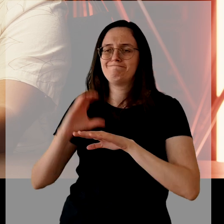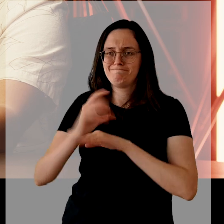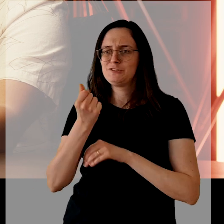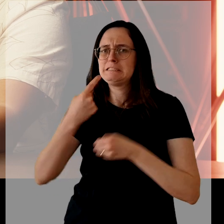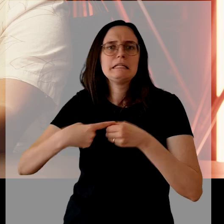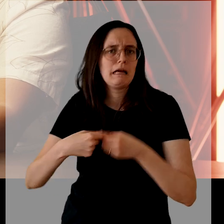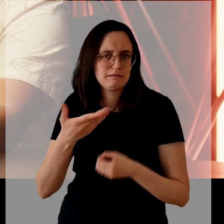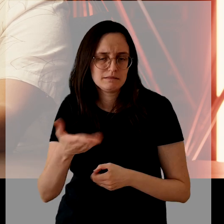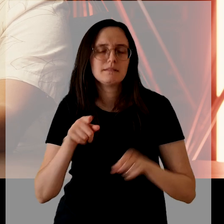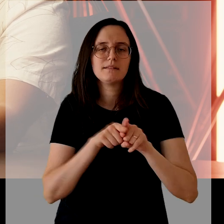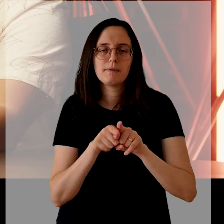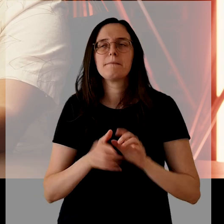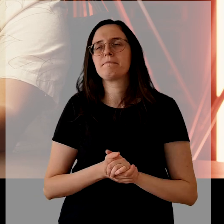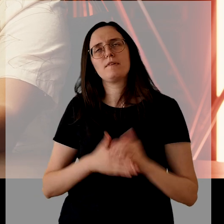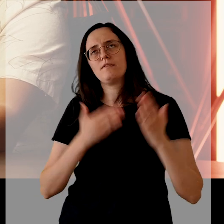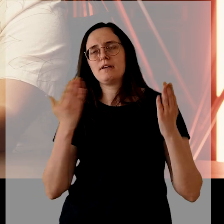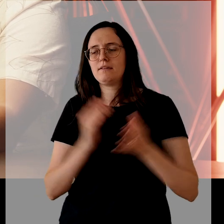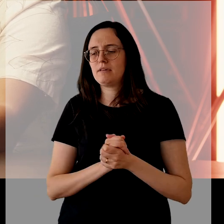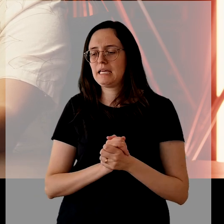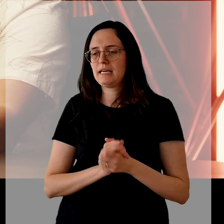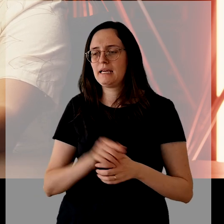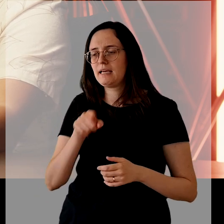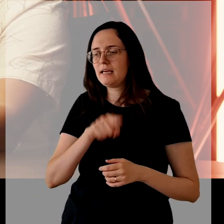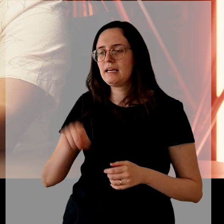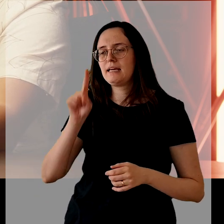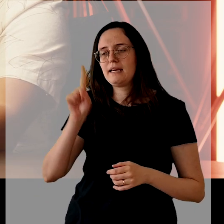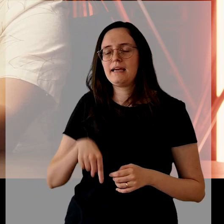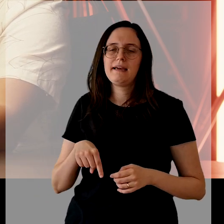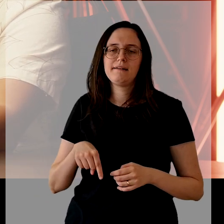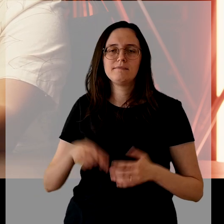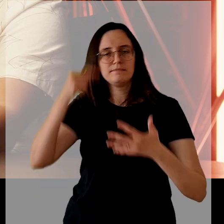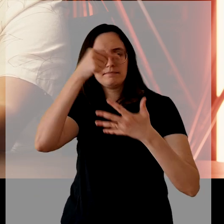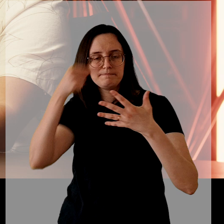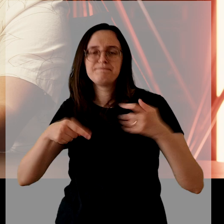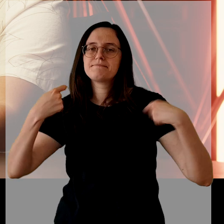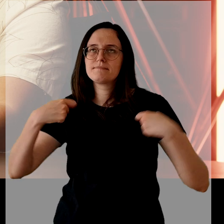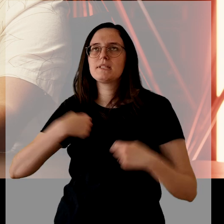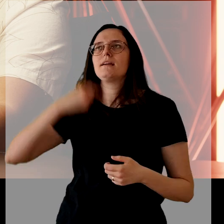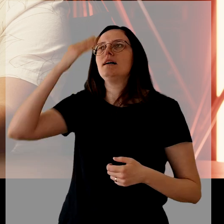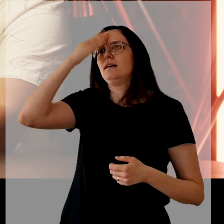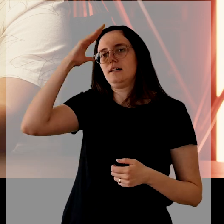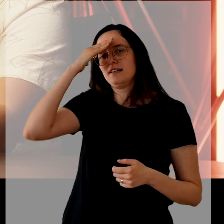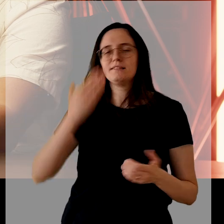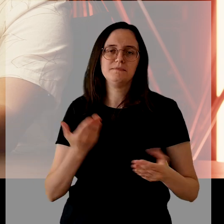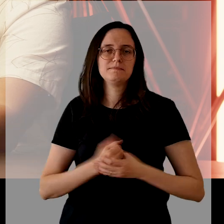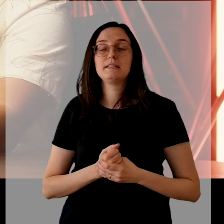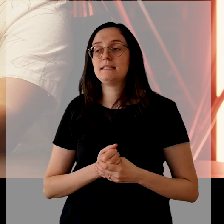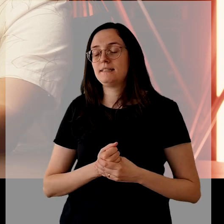o município. E, enfim, são questões que você tem que levar em conta, né?